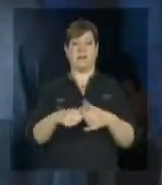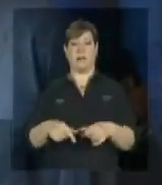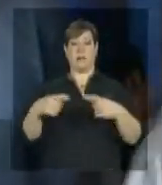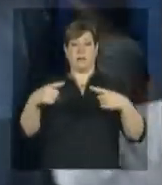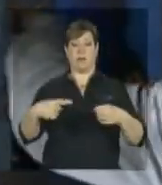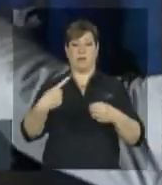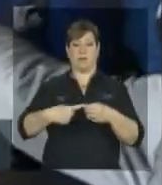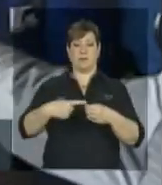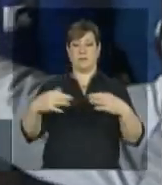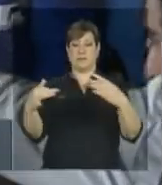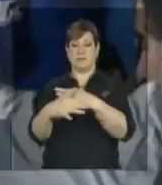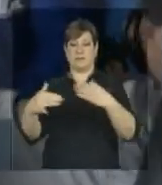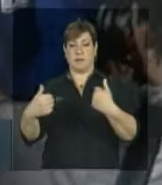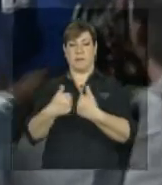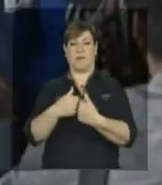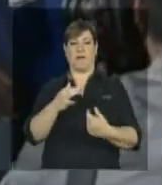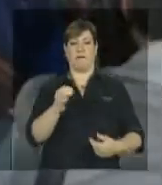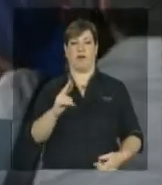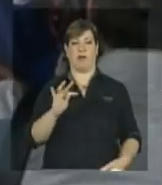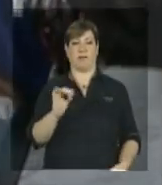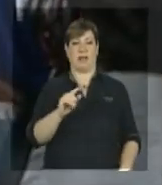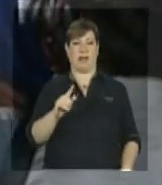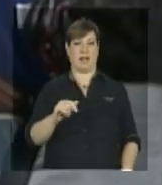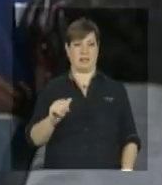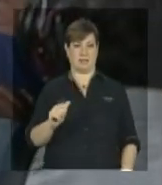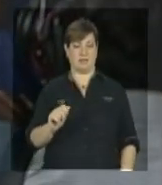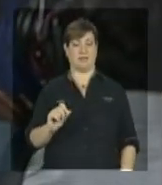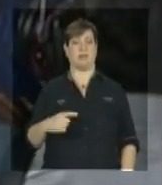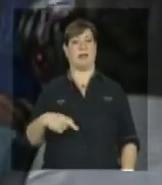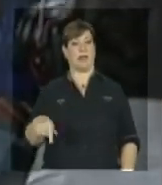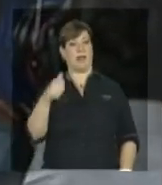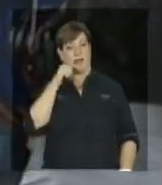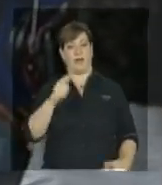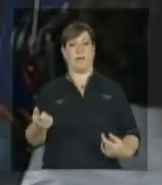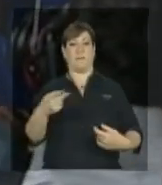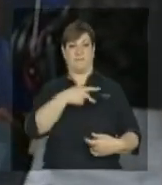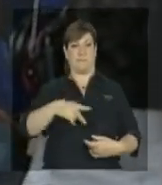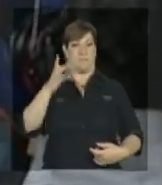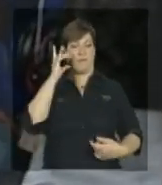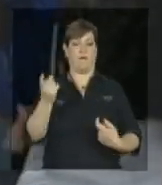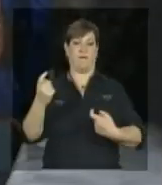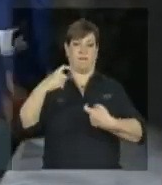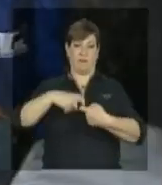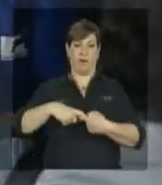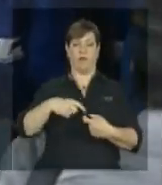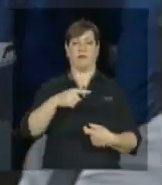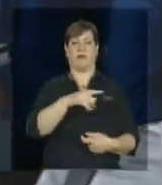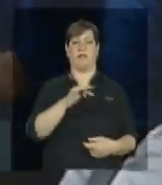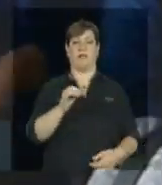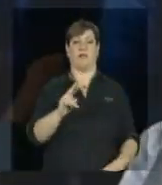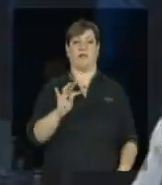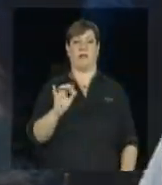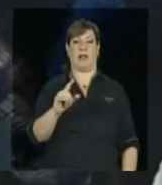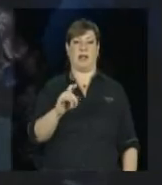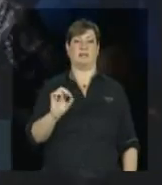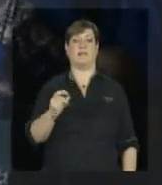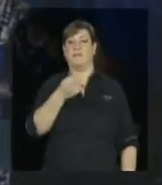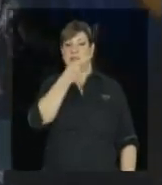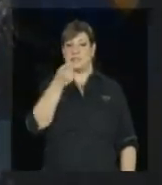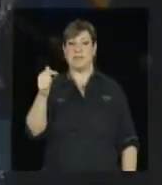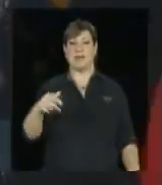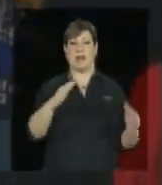metropolitana de Fortaleza. Ela volta a Fortaleza para fazer essas visitas ao conjunto habitacional, ao projeto Vila do